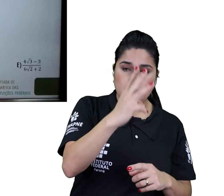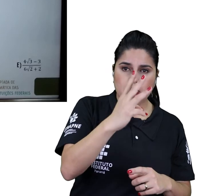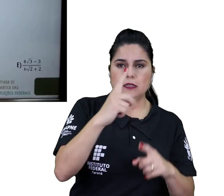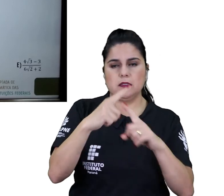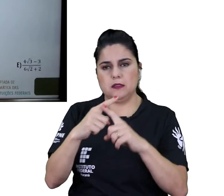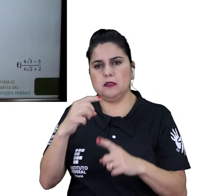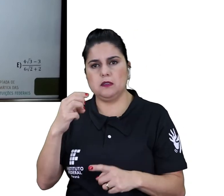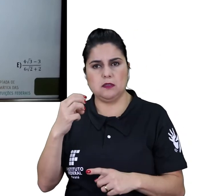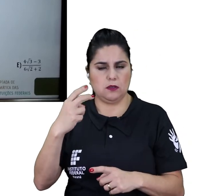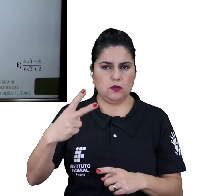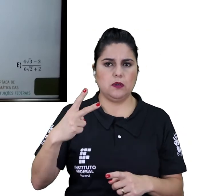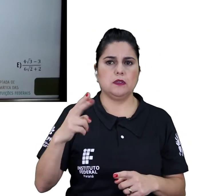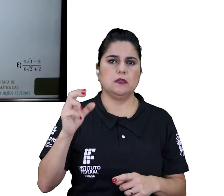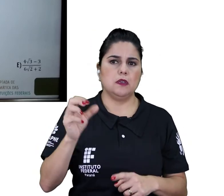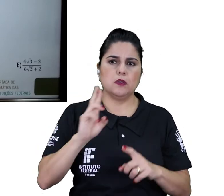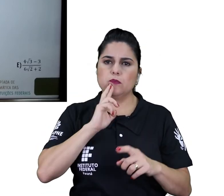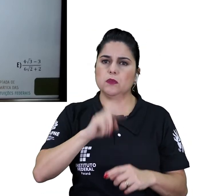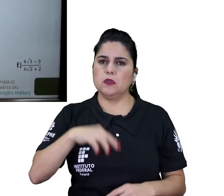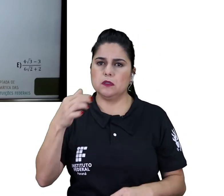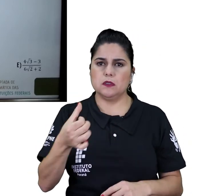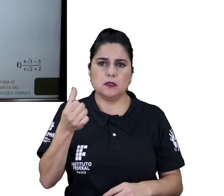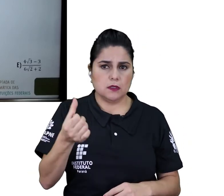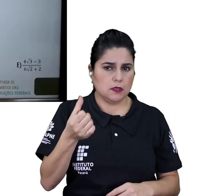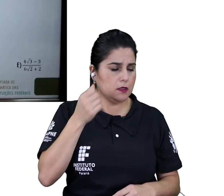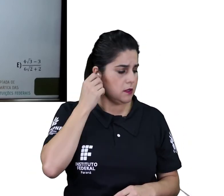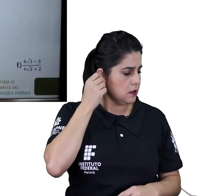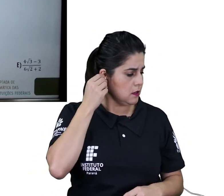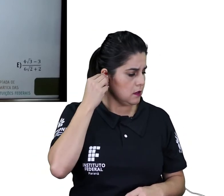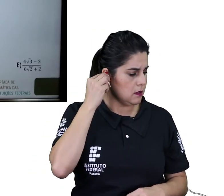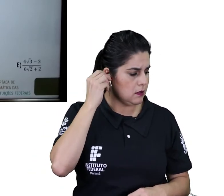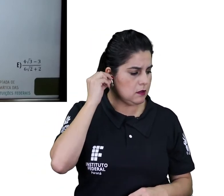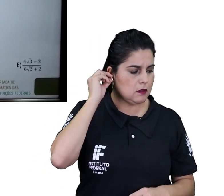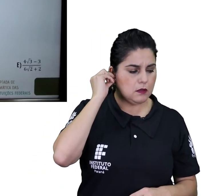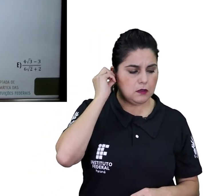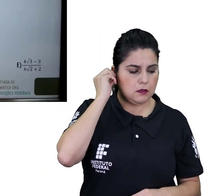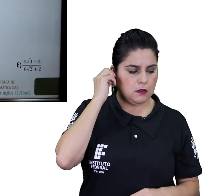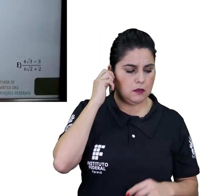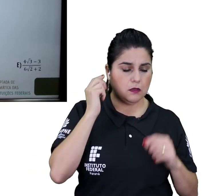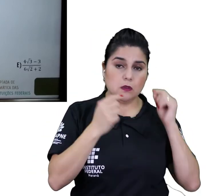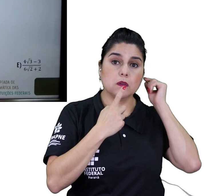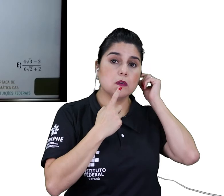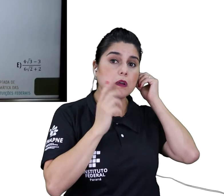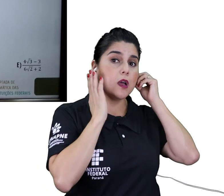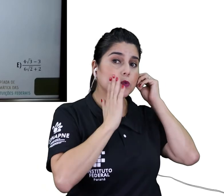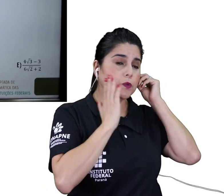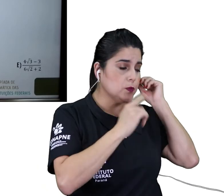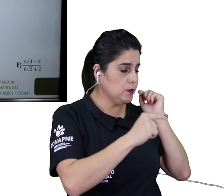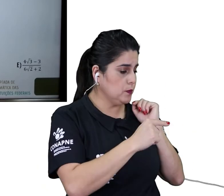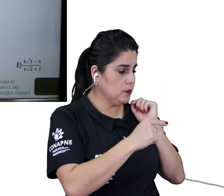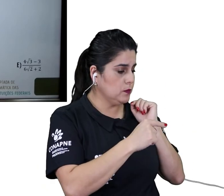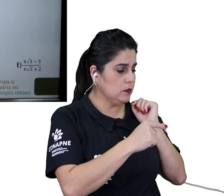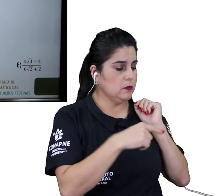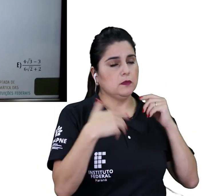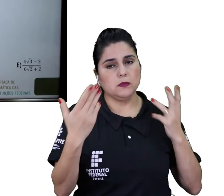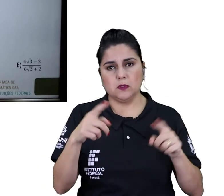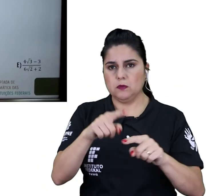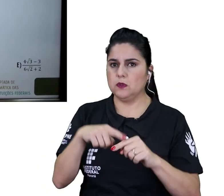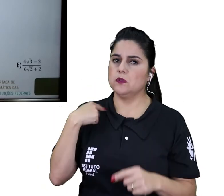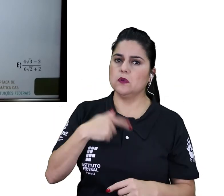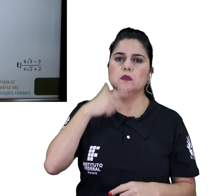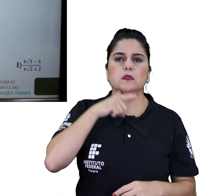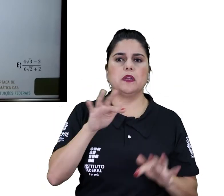2 dá 6, e 3 raiz de 2. Com isso a gente